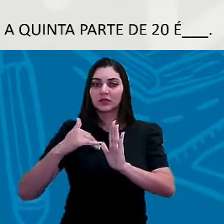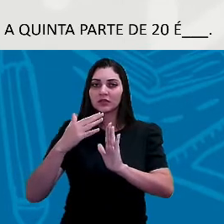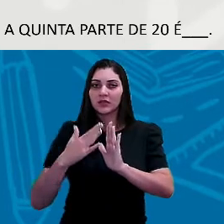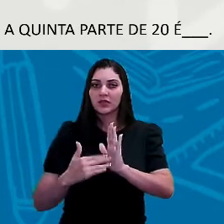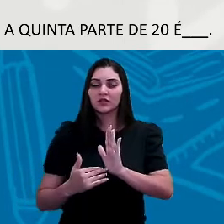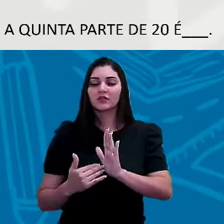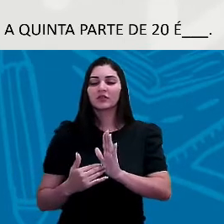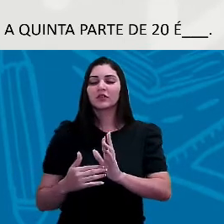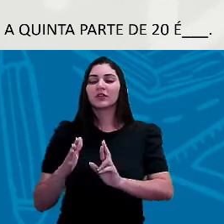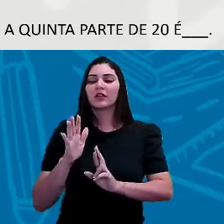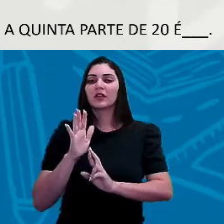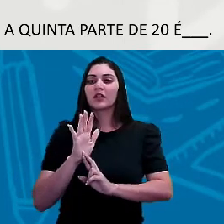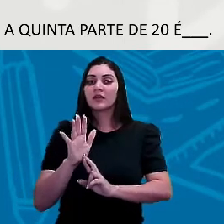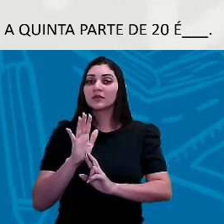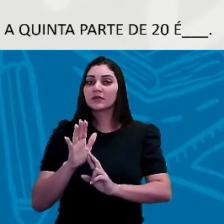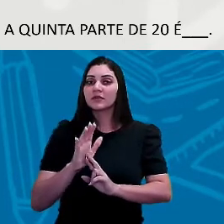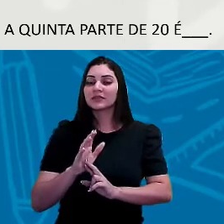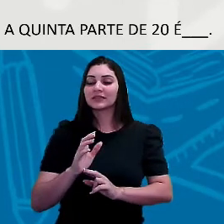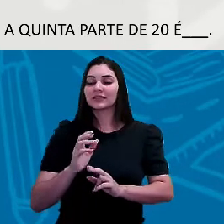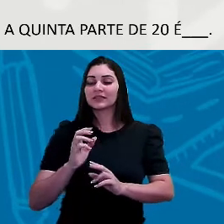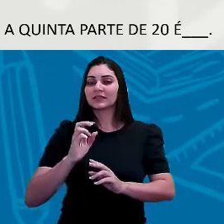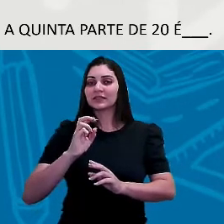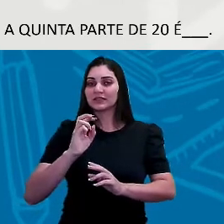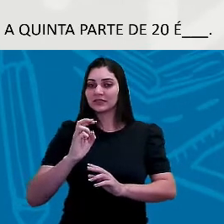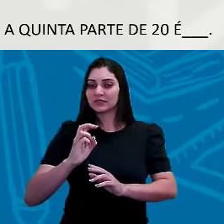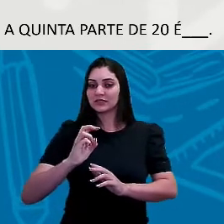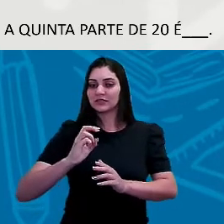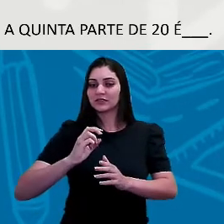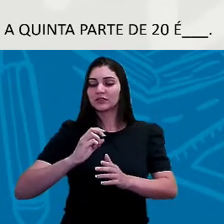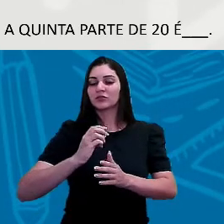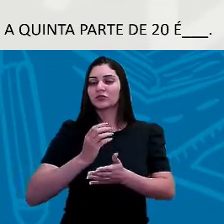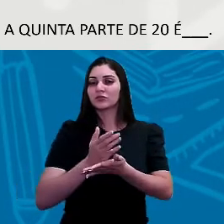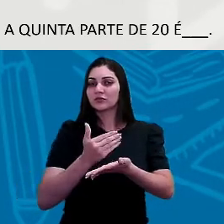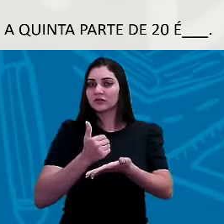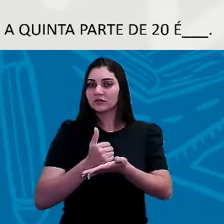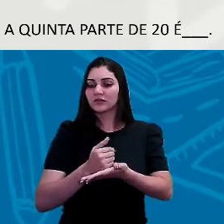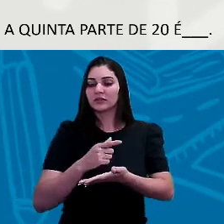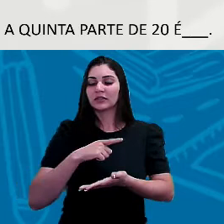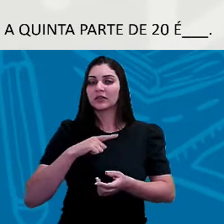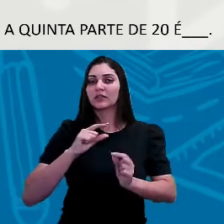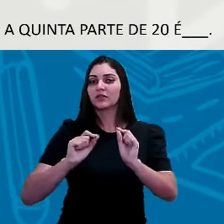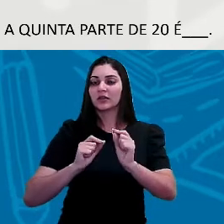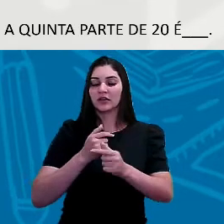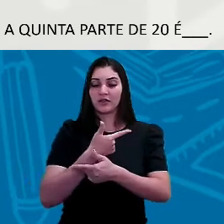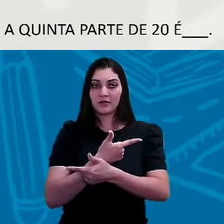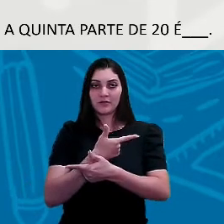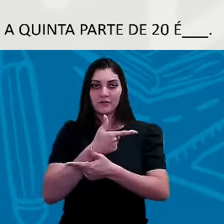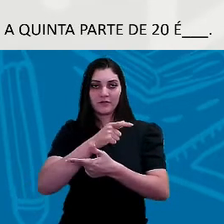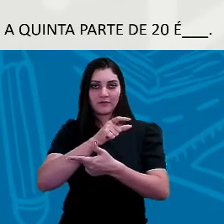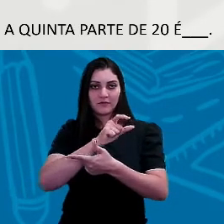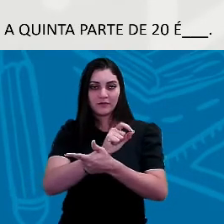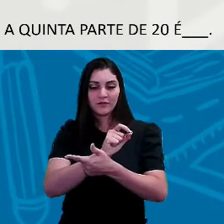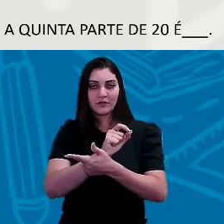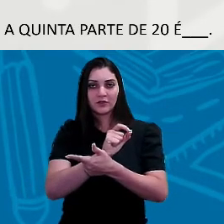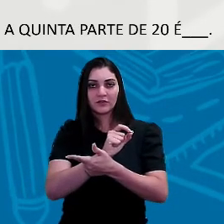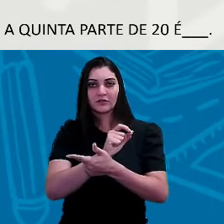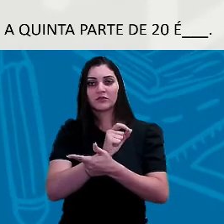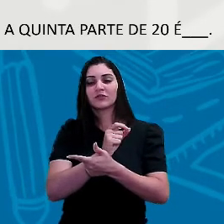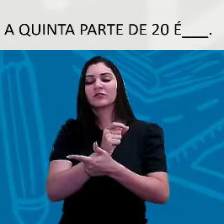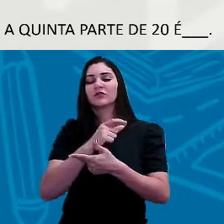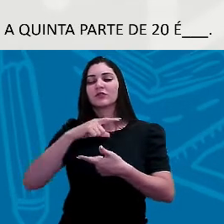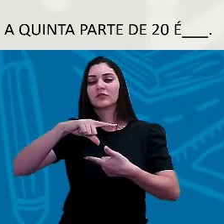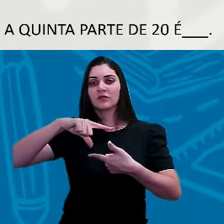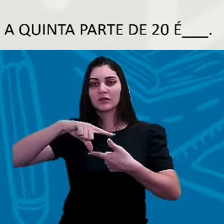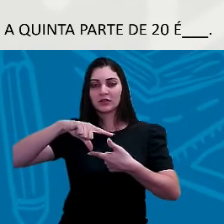quinta parte, tá? Então, aí eu tenho 20 quadradinhos e tenho alguns pintados,